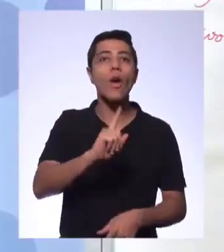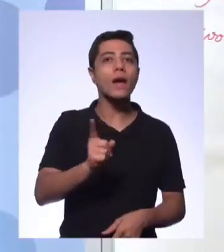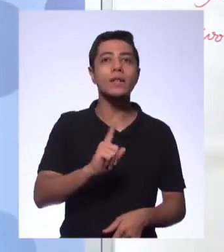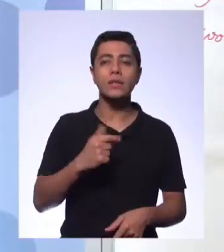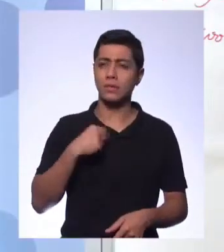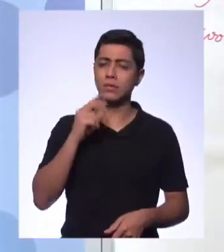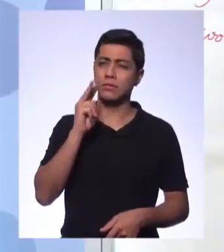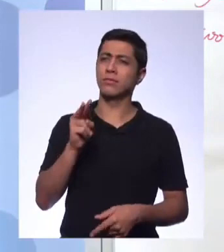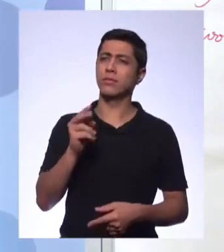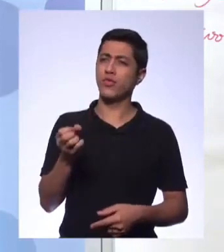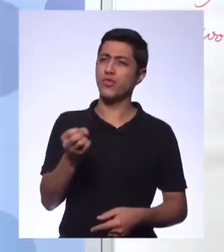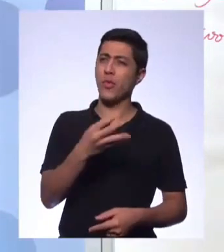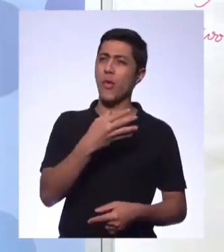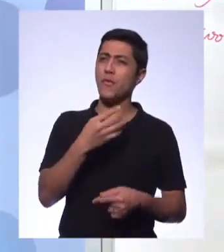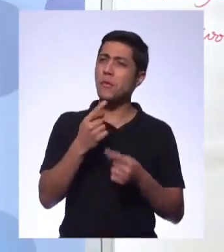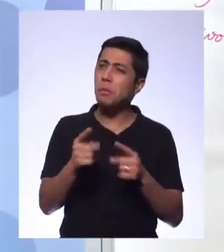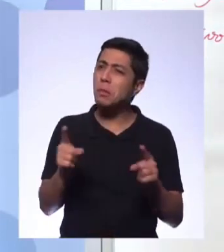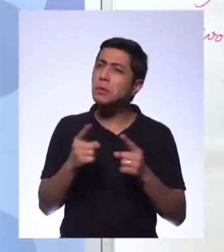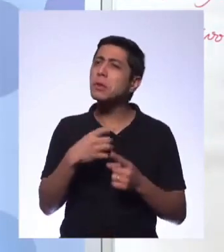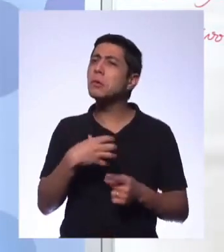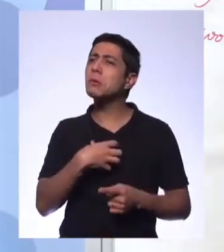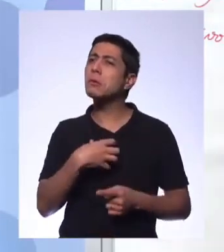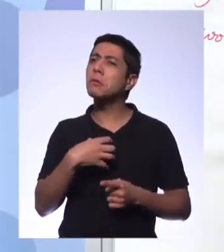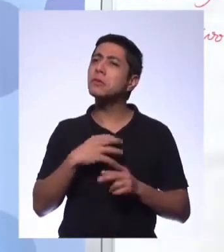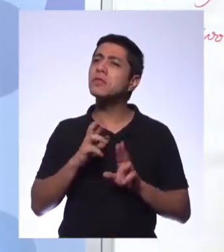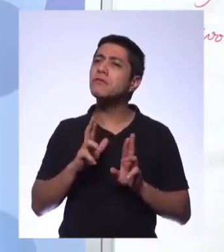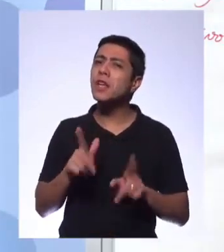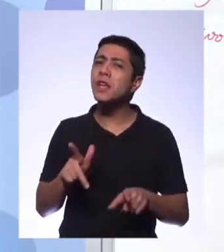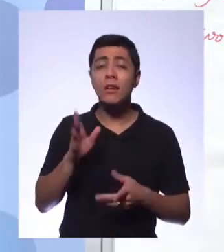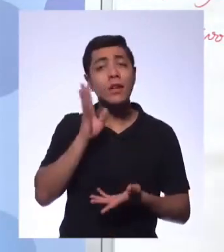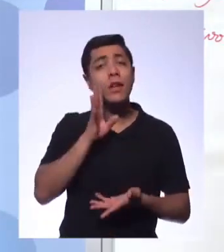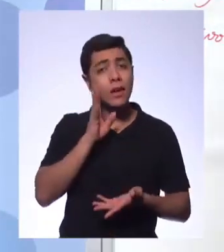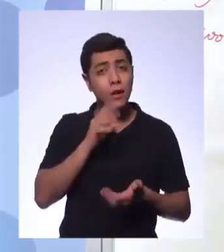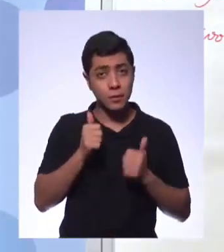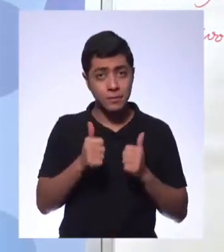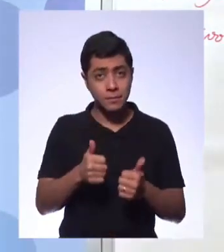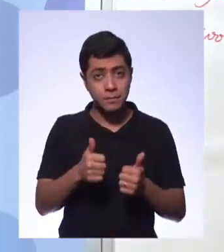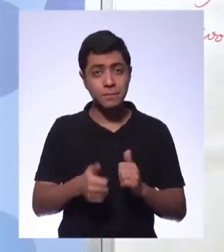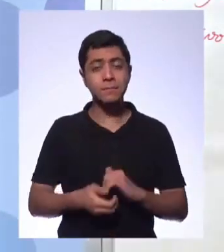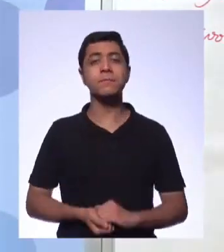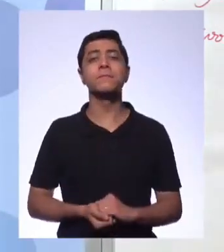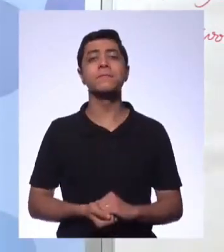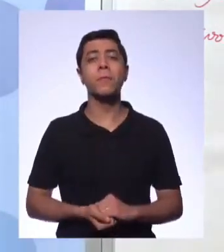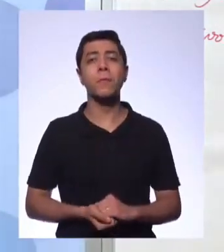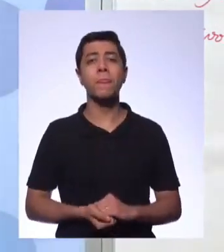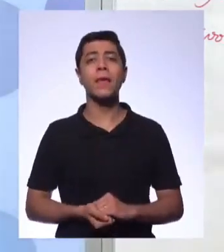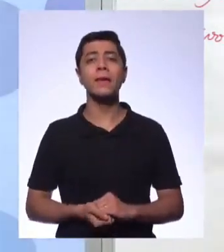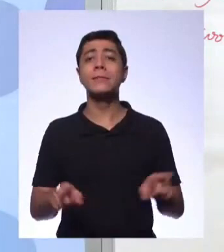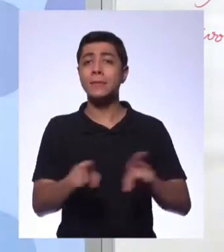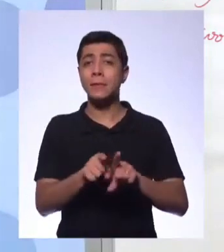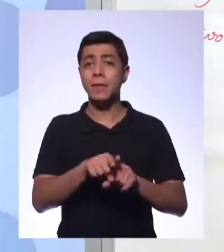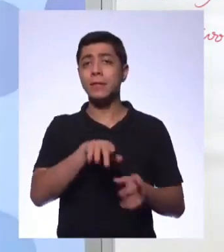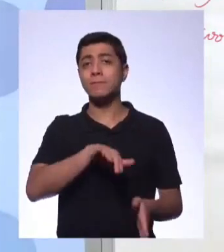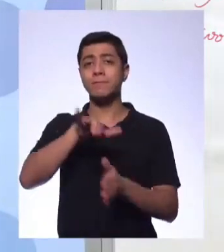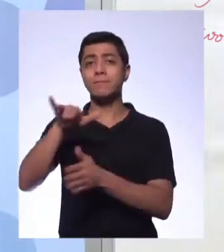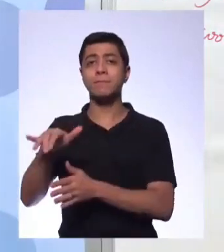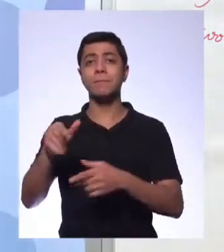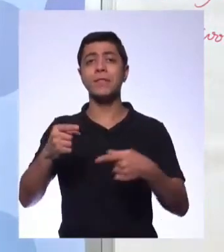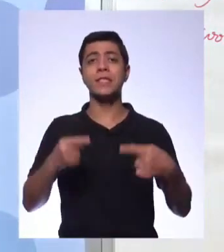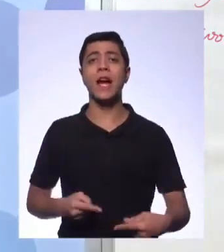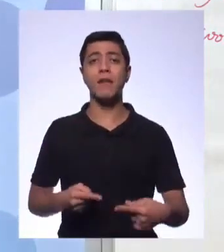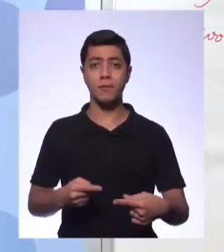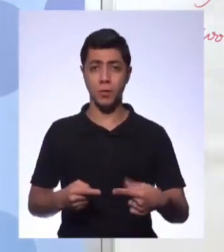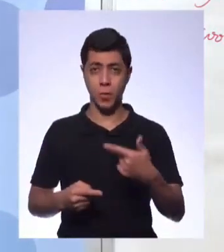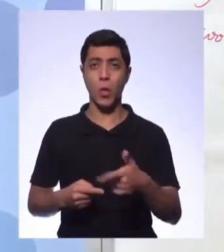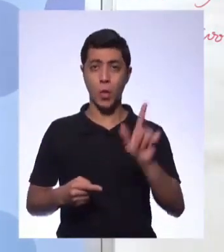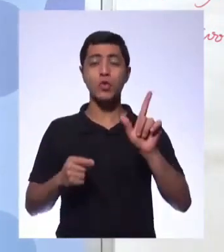bem legal de interagir aí com a música nesse momento de pandemia. Agora, um outro desafio para vocês, gente, tá? Esse